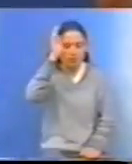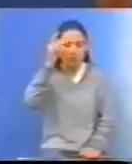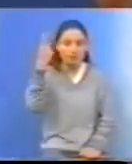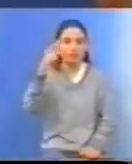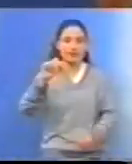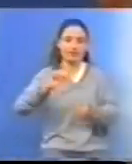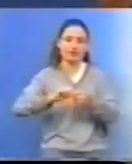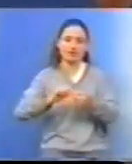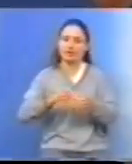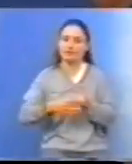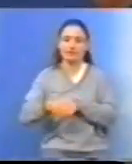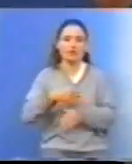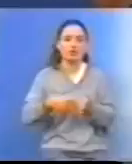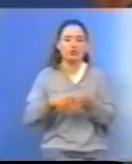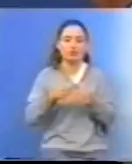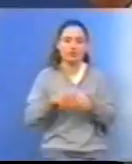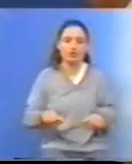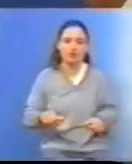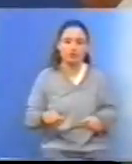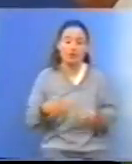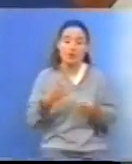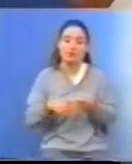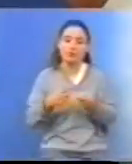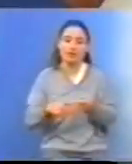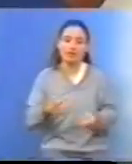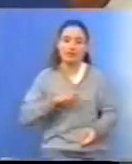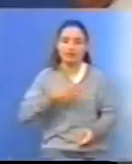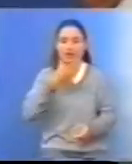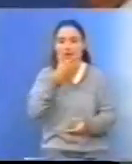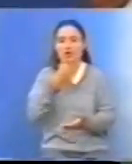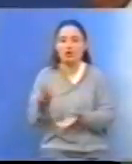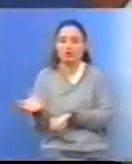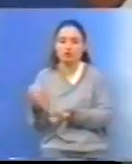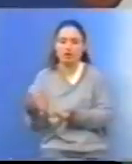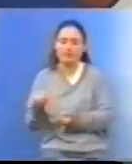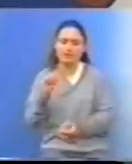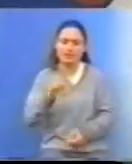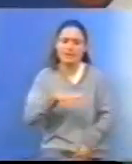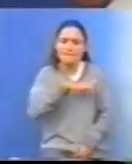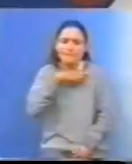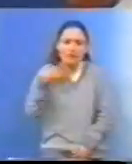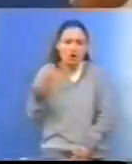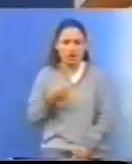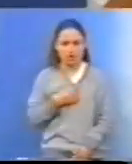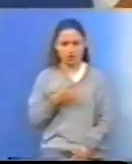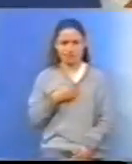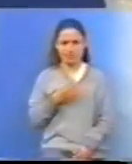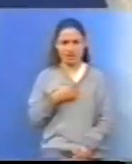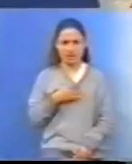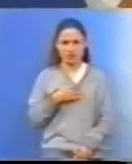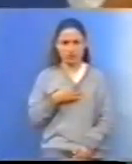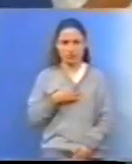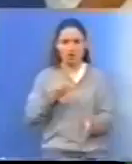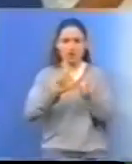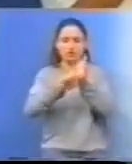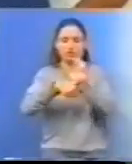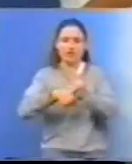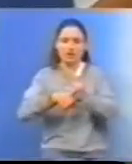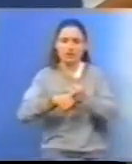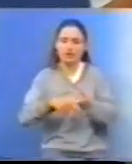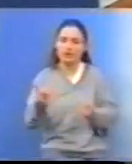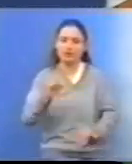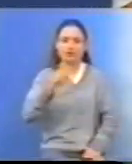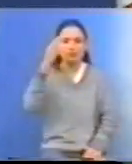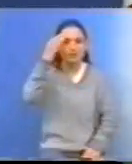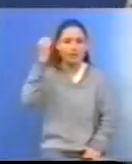que morrem de medo de na hora não saber o que fazer. Então eu tenho que treinar bastante para poder chegar